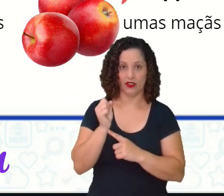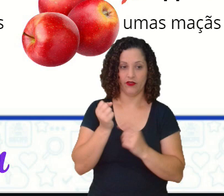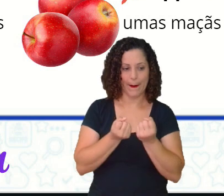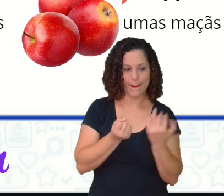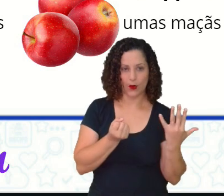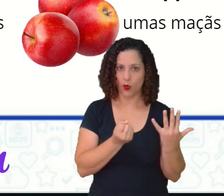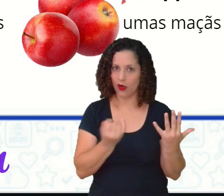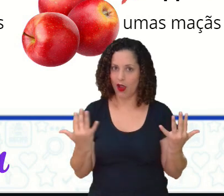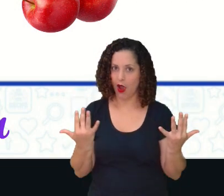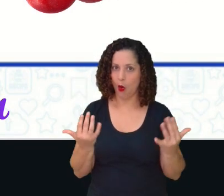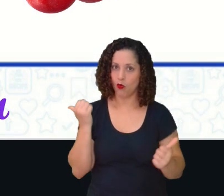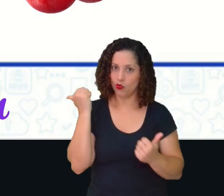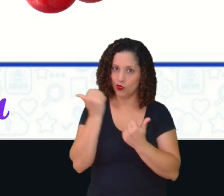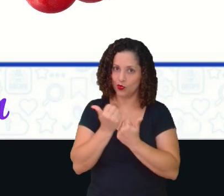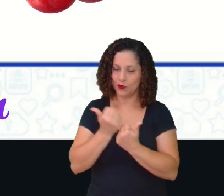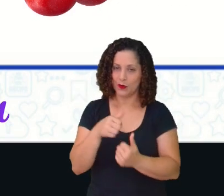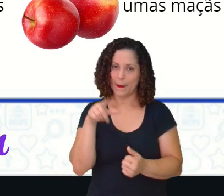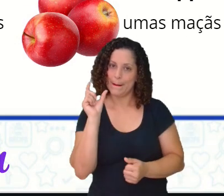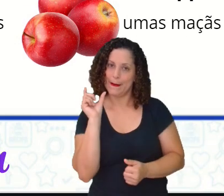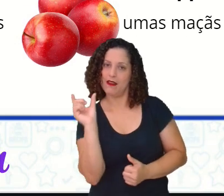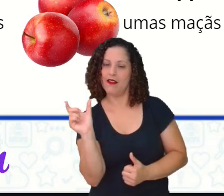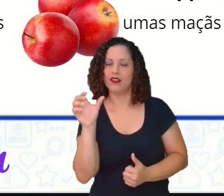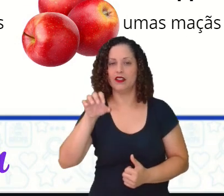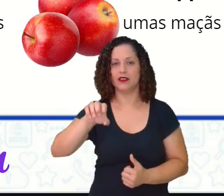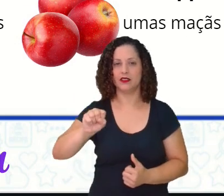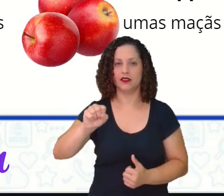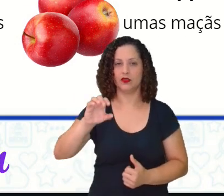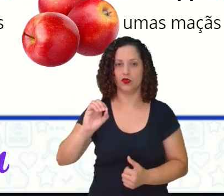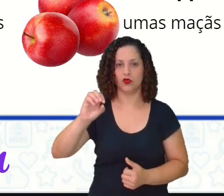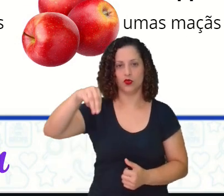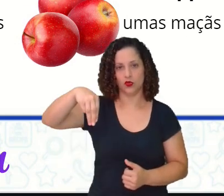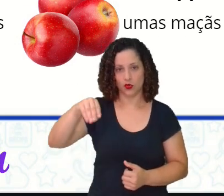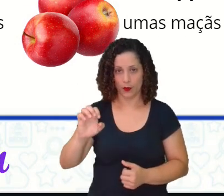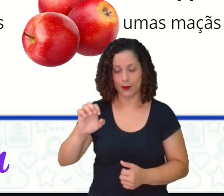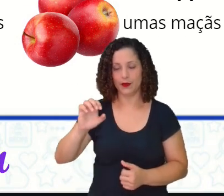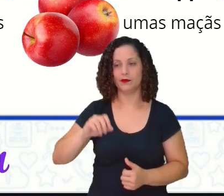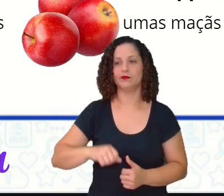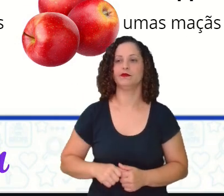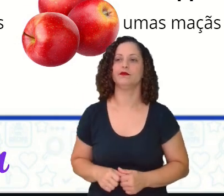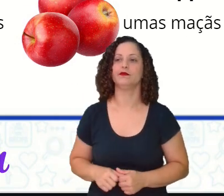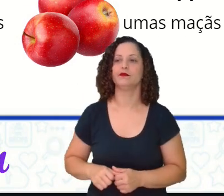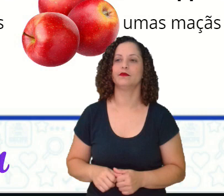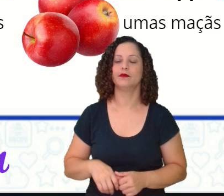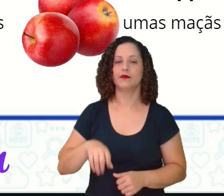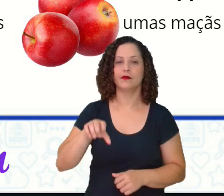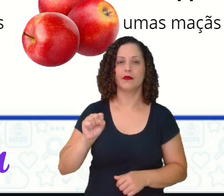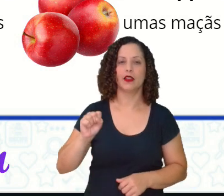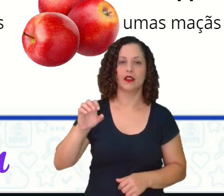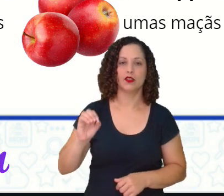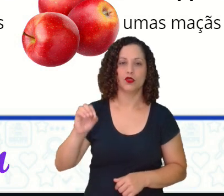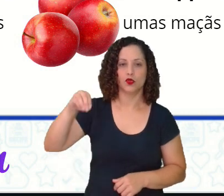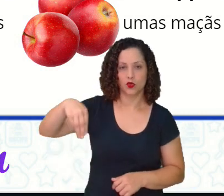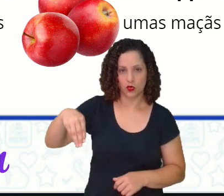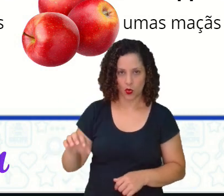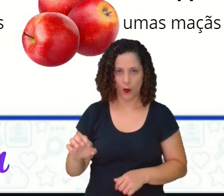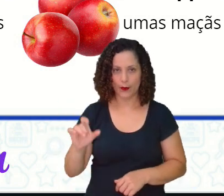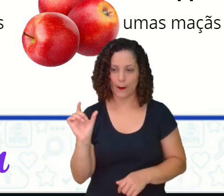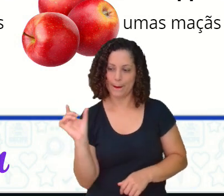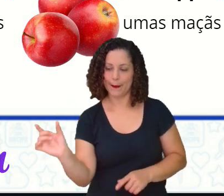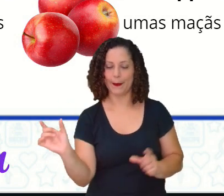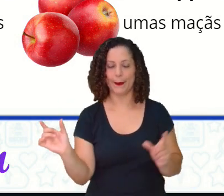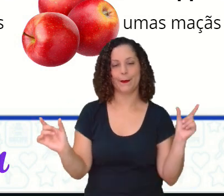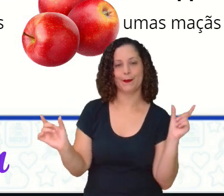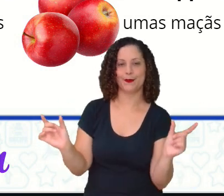plural, tá? Então, troca o and pelo some. Fica some pears, some apples.